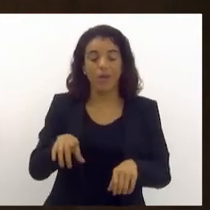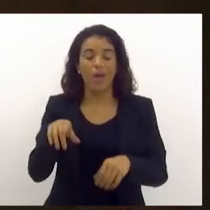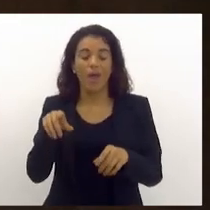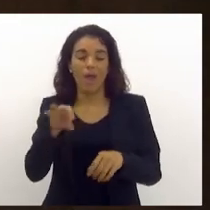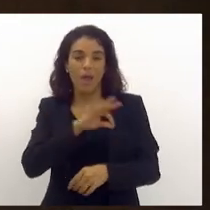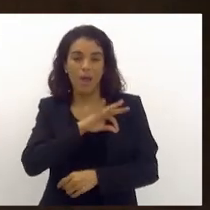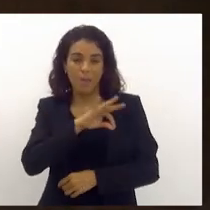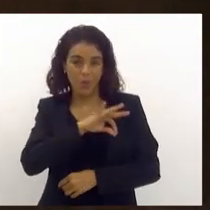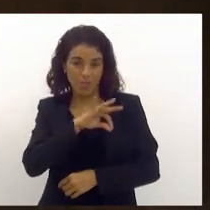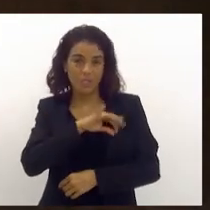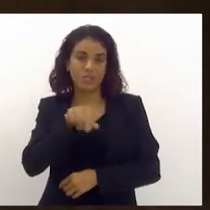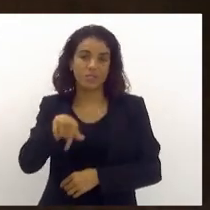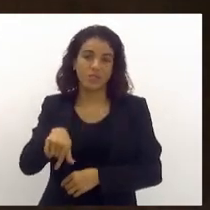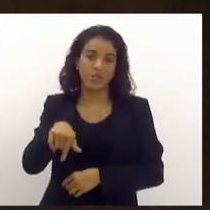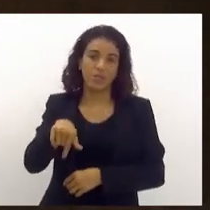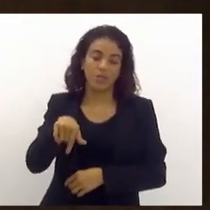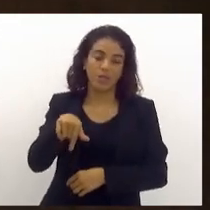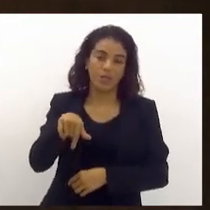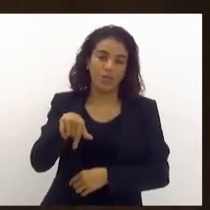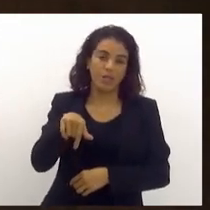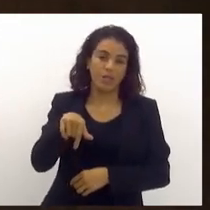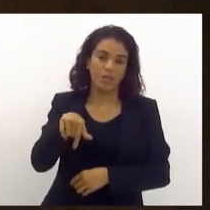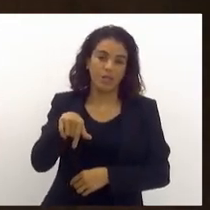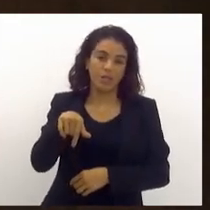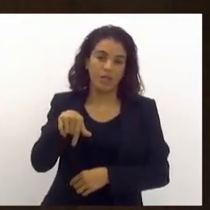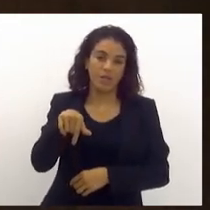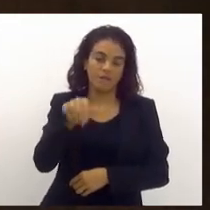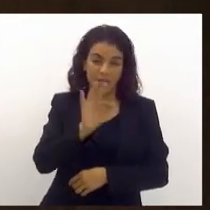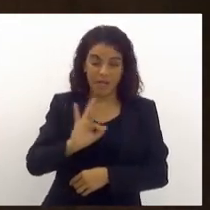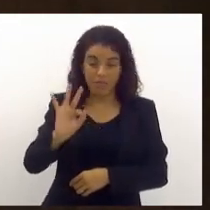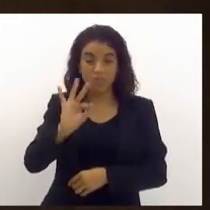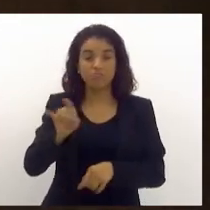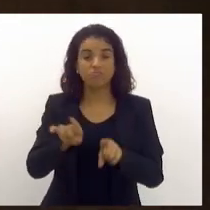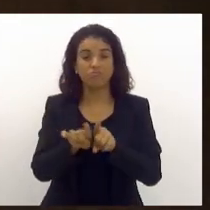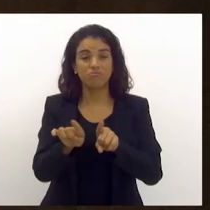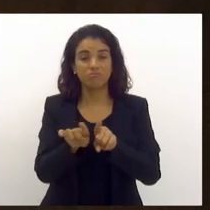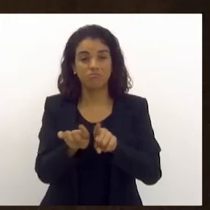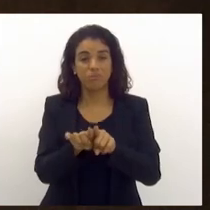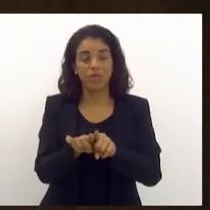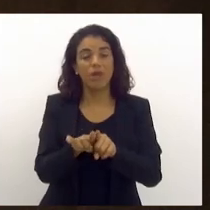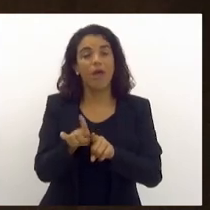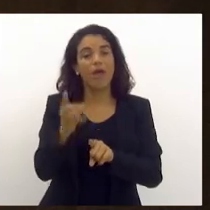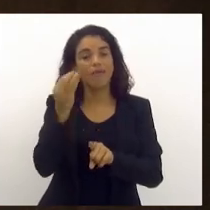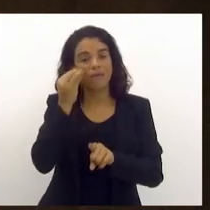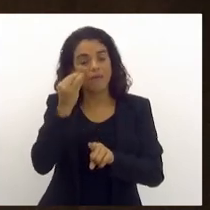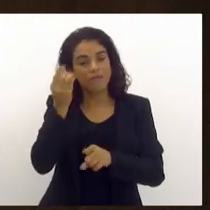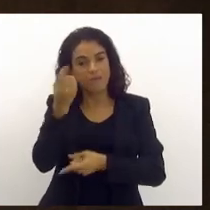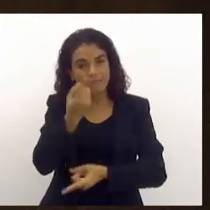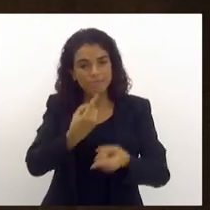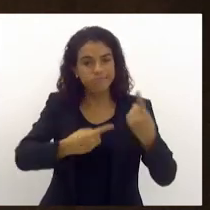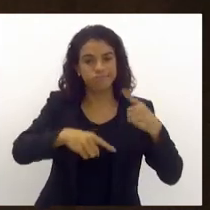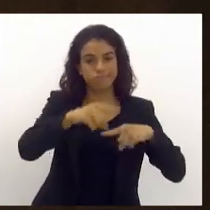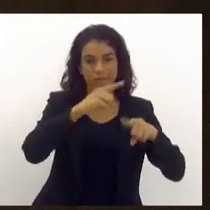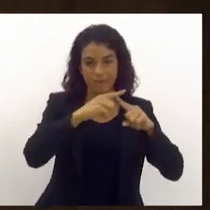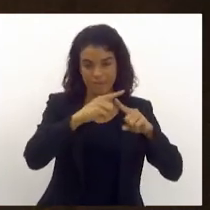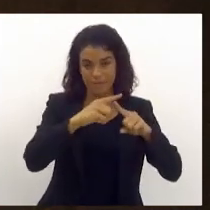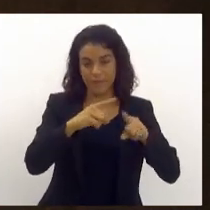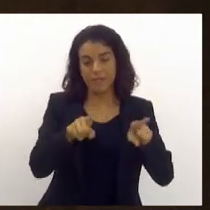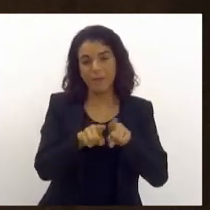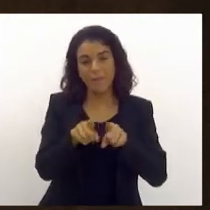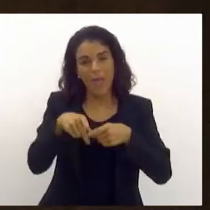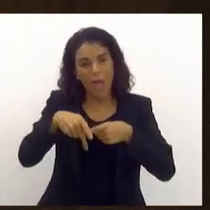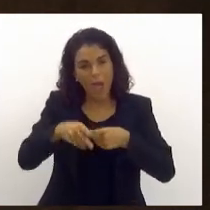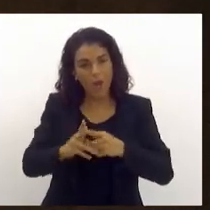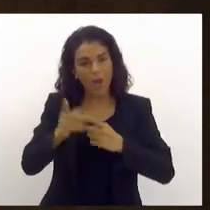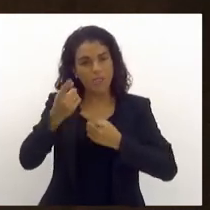o início do processo penal, são o início do cumprimento da pena, da ressocialização e, efetivamente, a correção